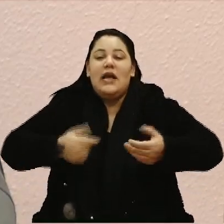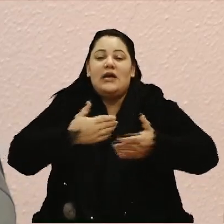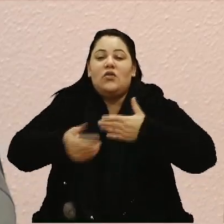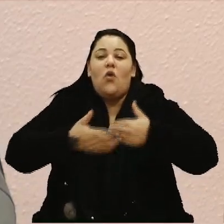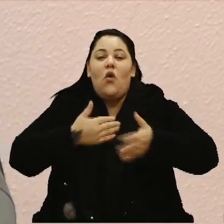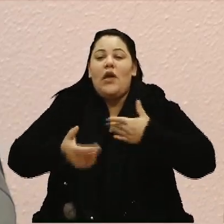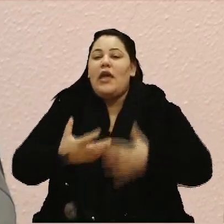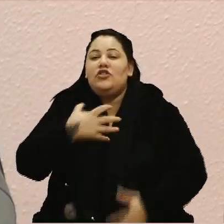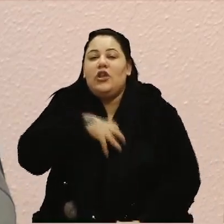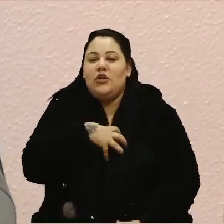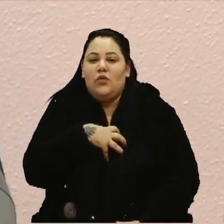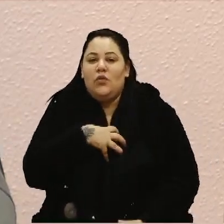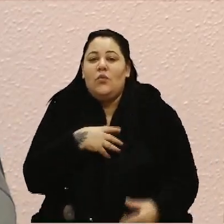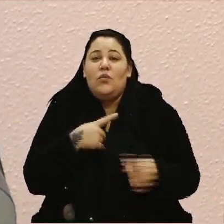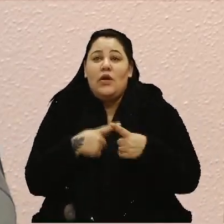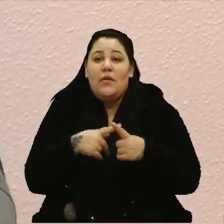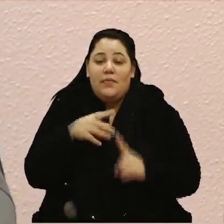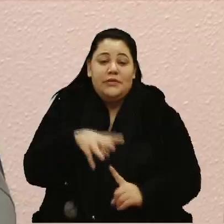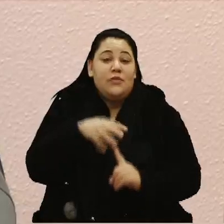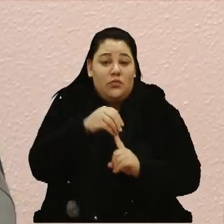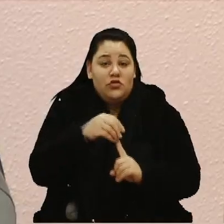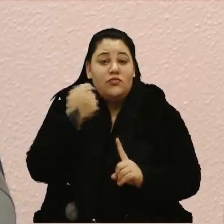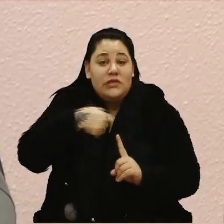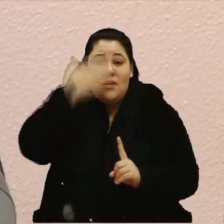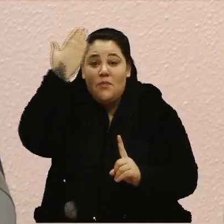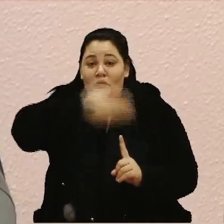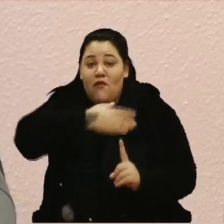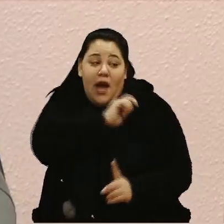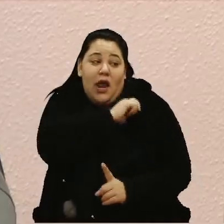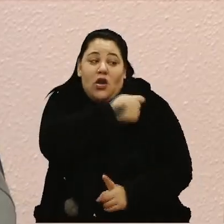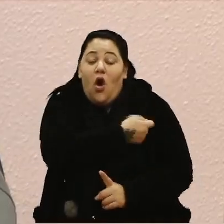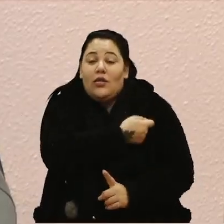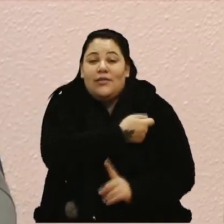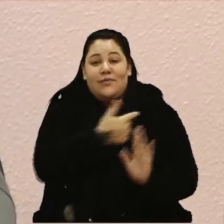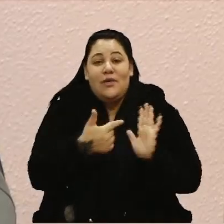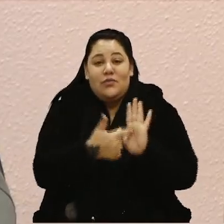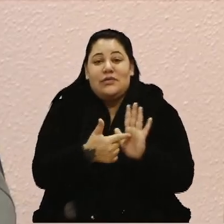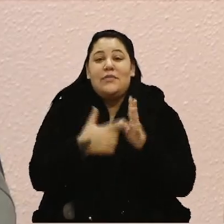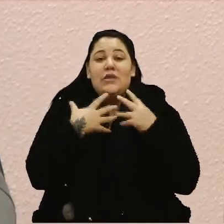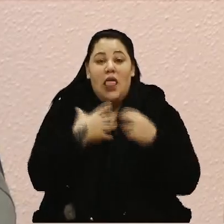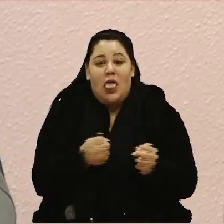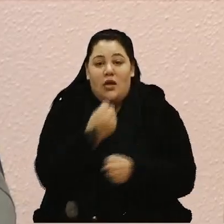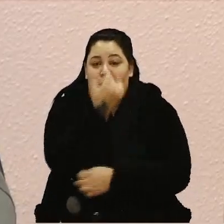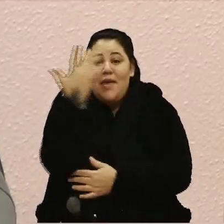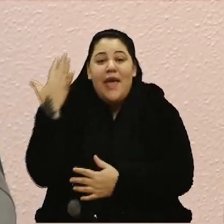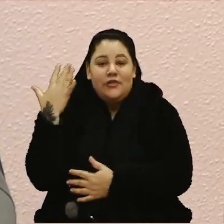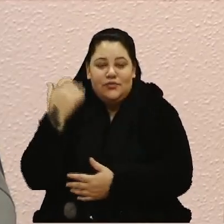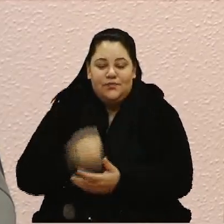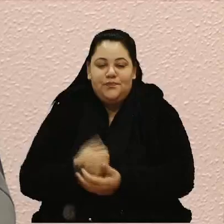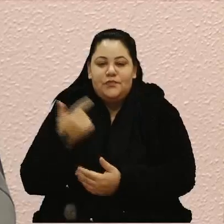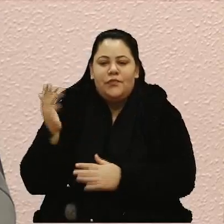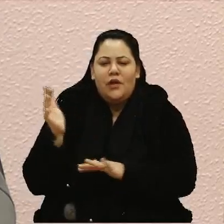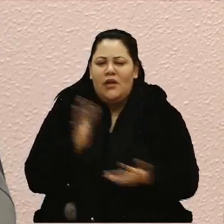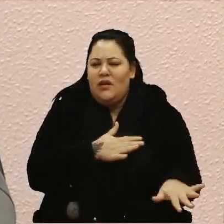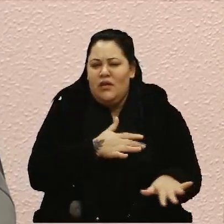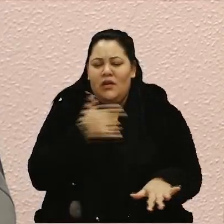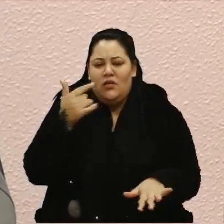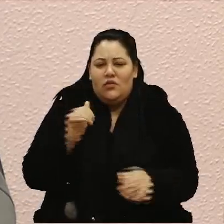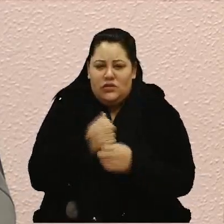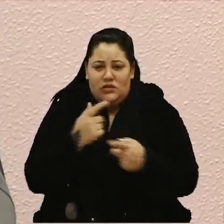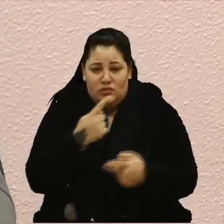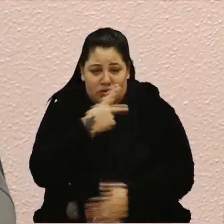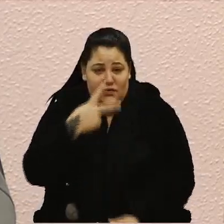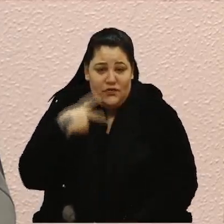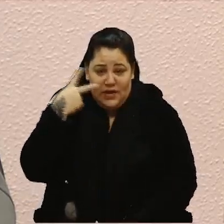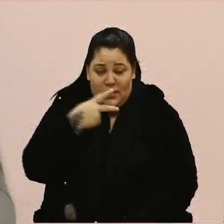elas vão ter que apresentar notas e todos os comprovantes para a Secretaria do Meio Ambiente. Outra questão que os vereadores comentaram, o vereador Fantinel falou, agora